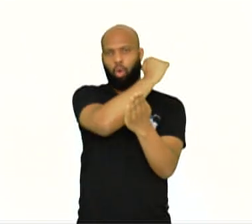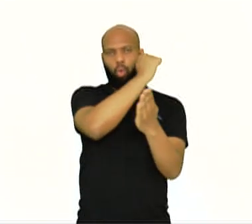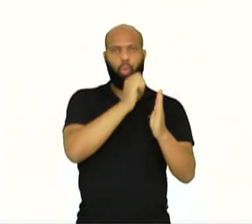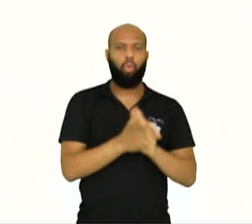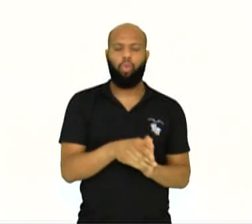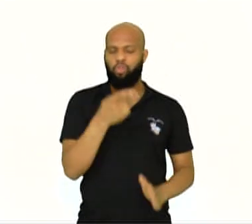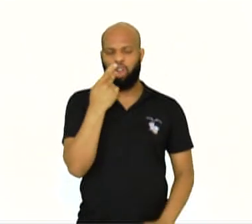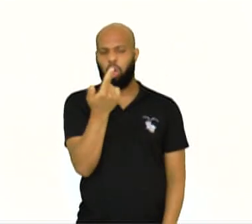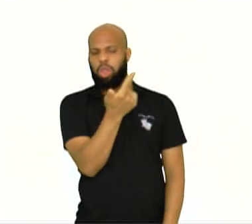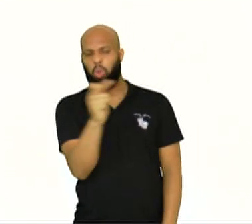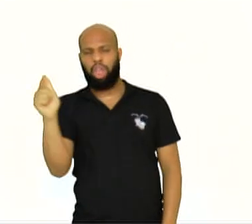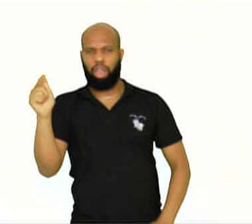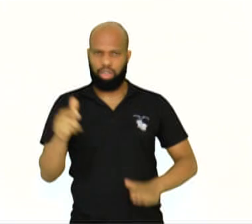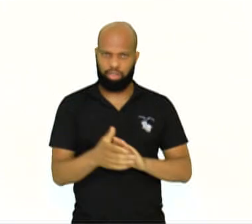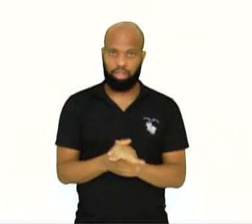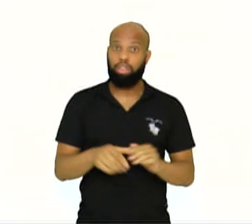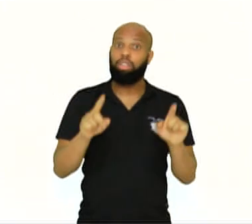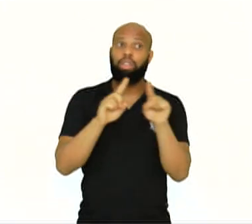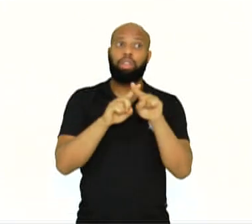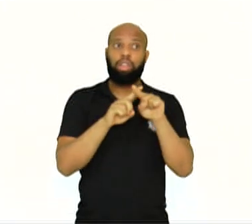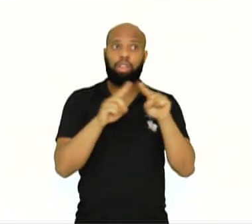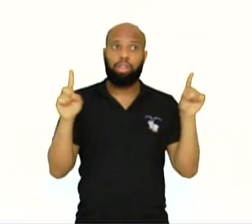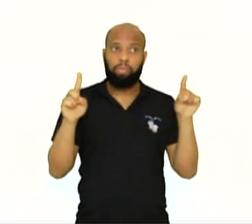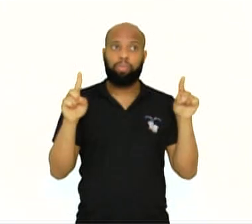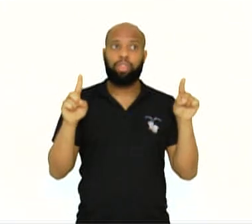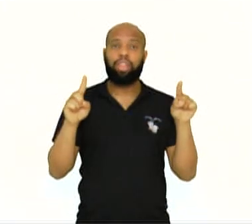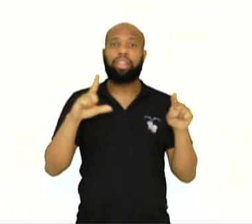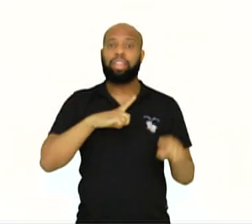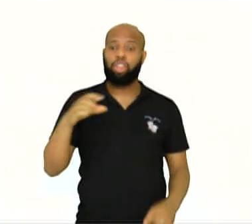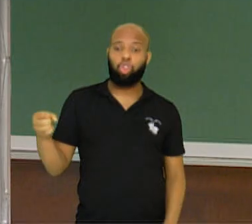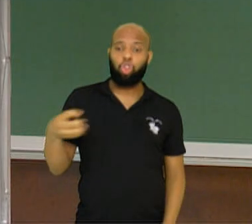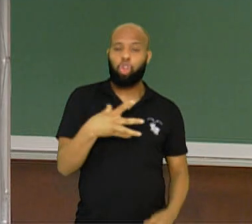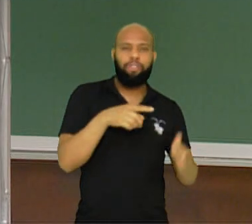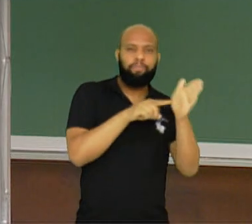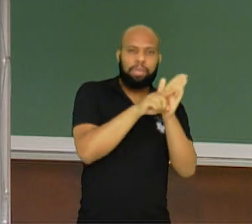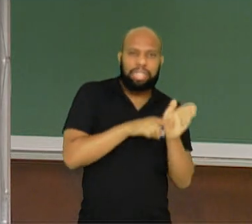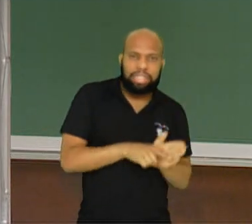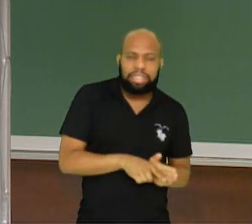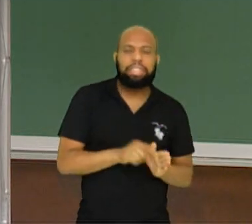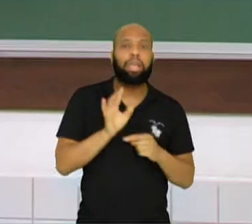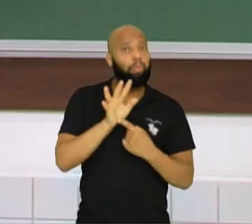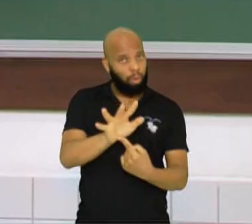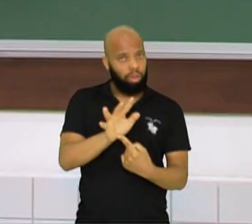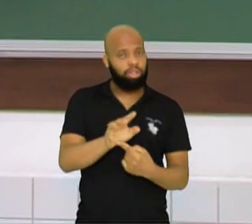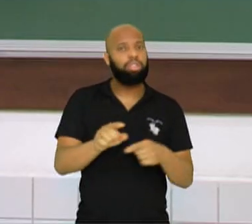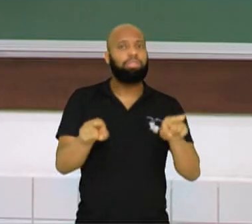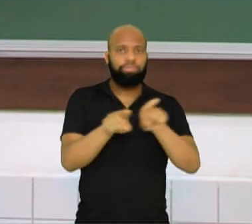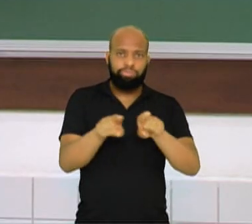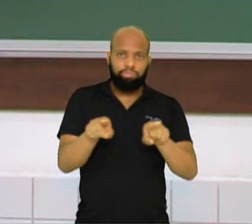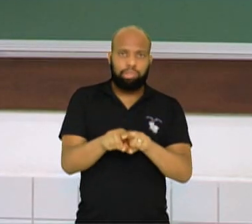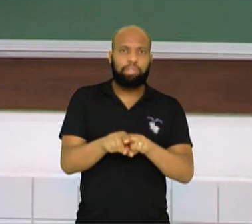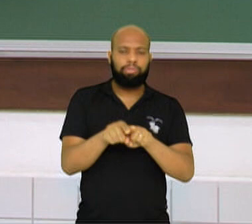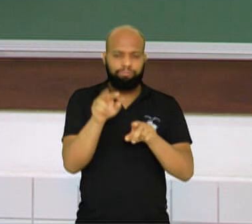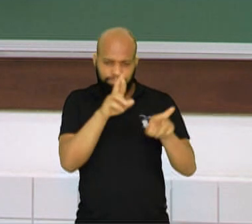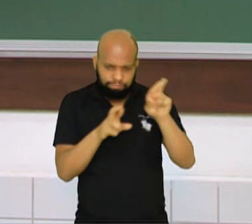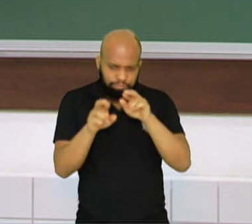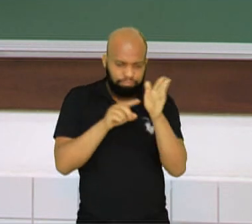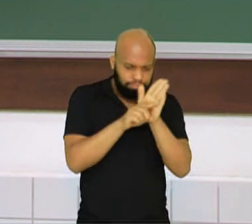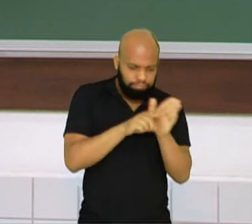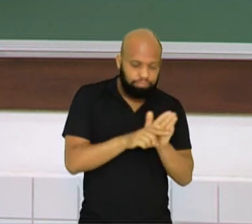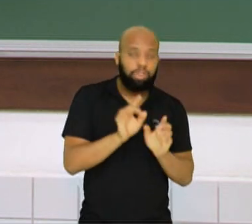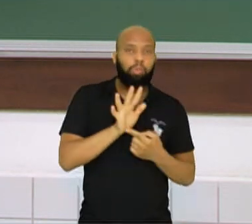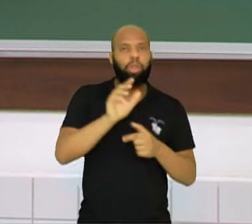foram negadas, mas as novas pesquisas, as novas investigações, elas vão dar conta